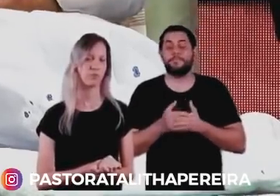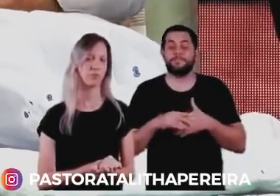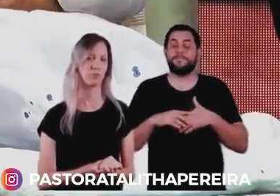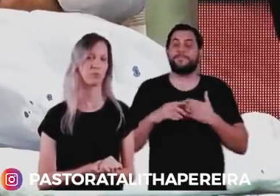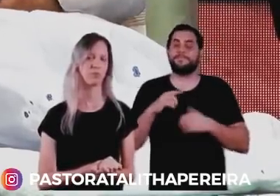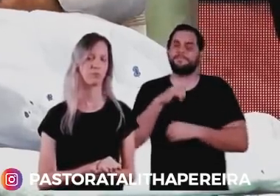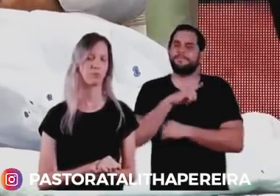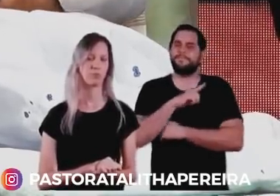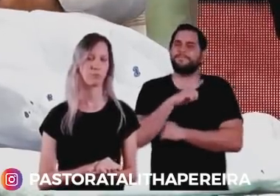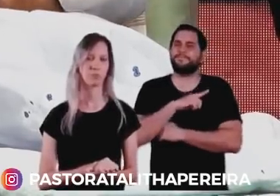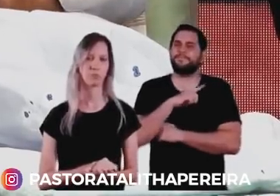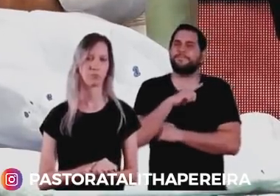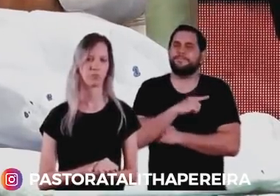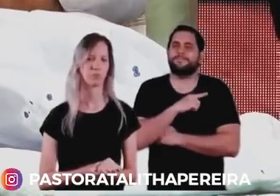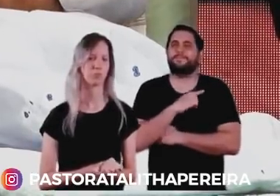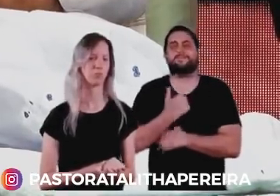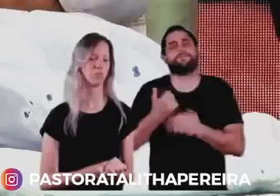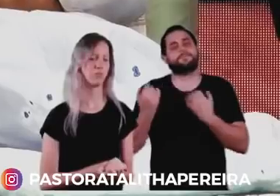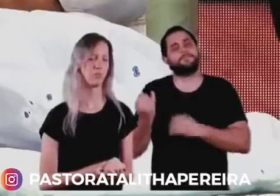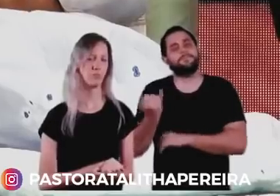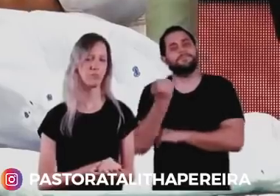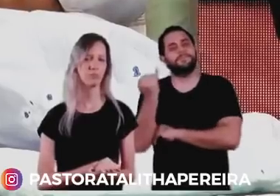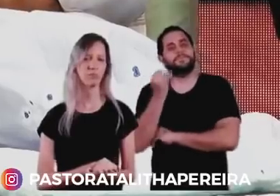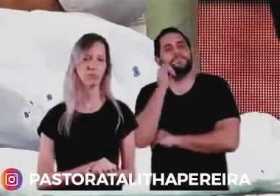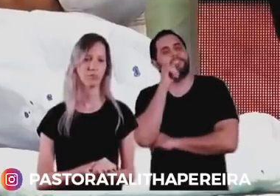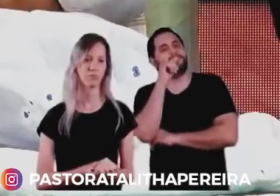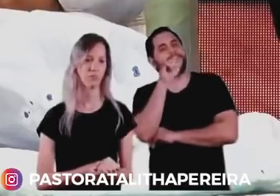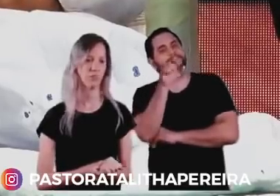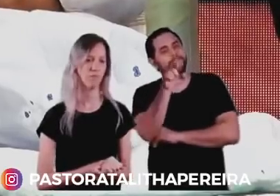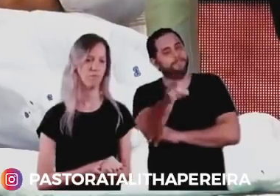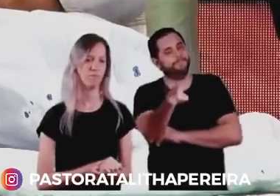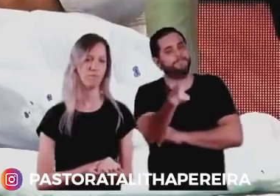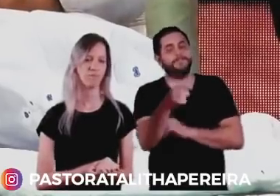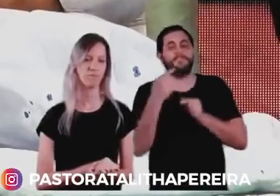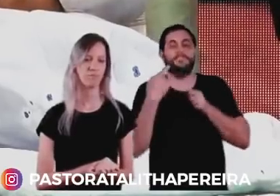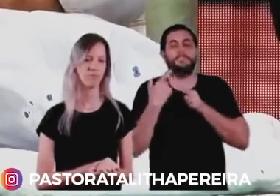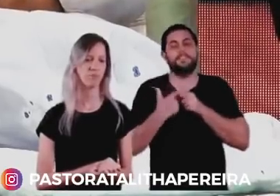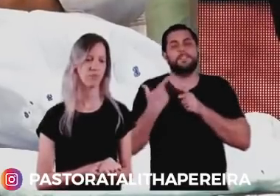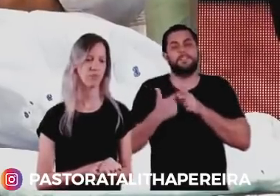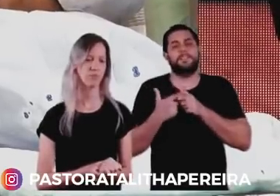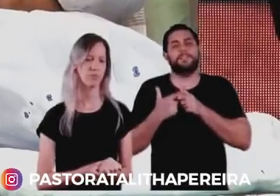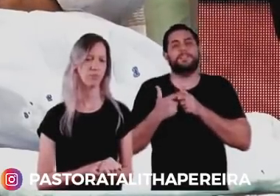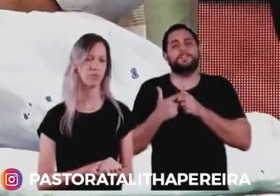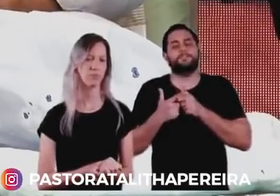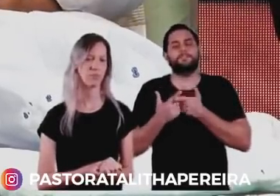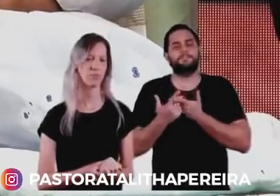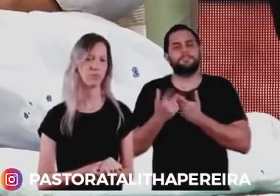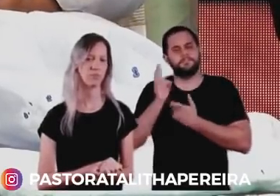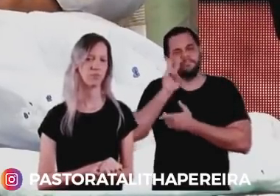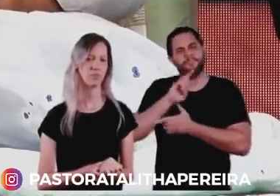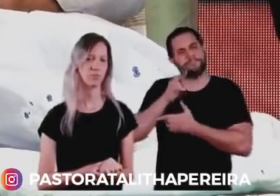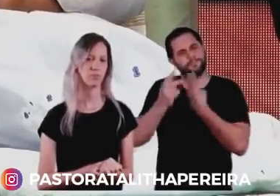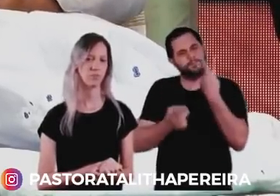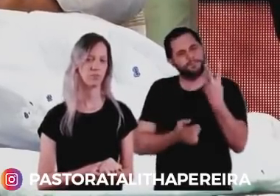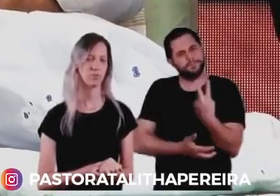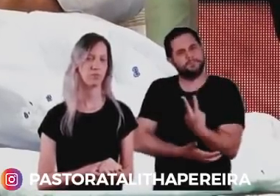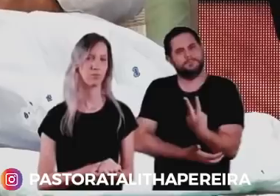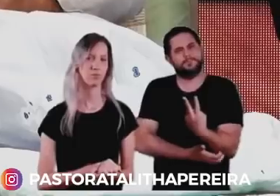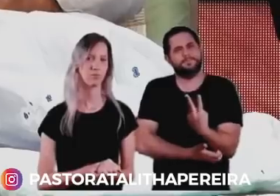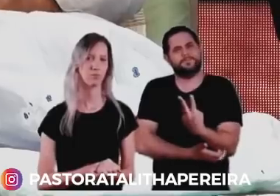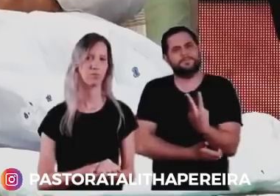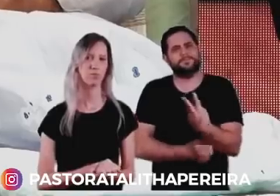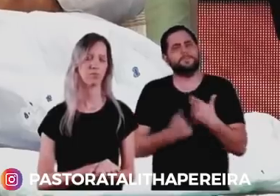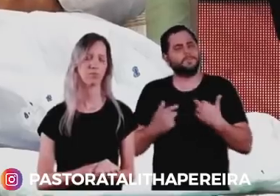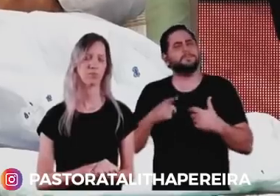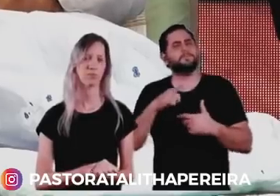tem algo importante para falar com vocês, porque vocês viram duas cenas aqui que